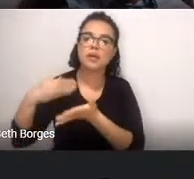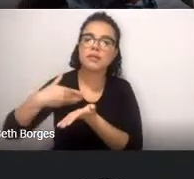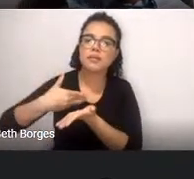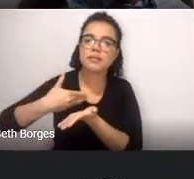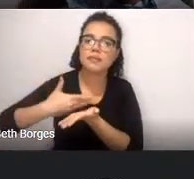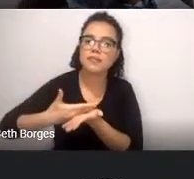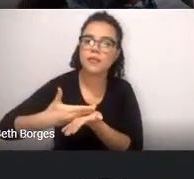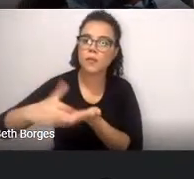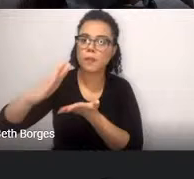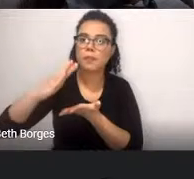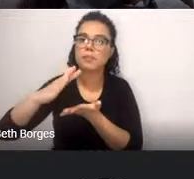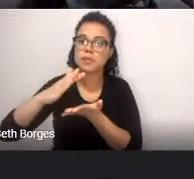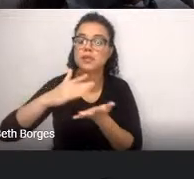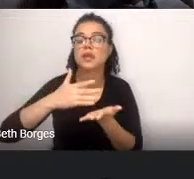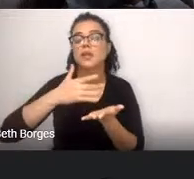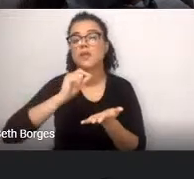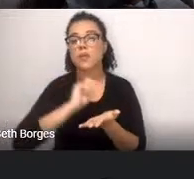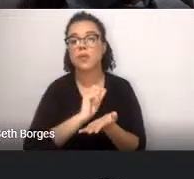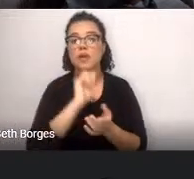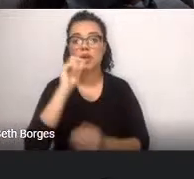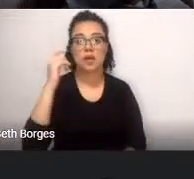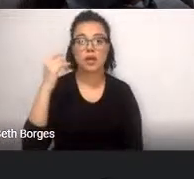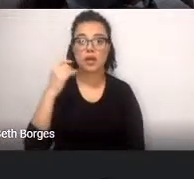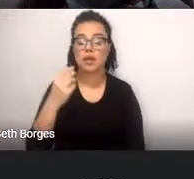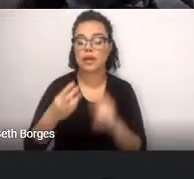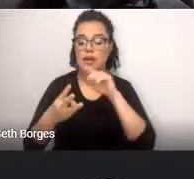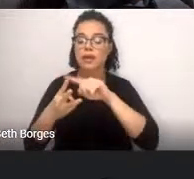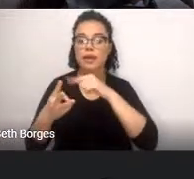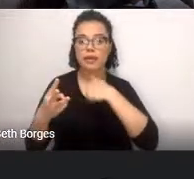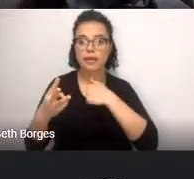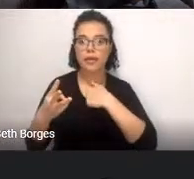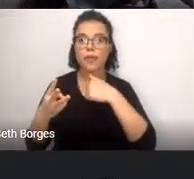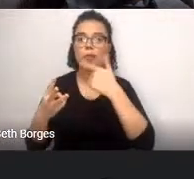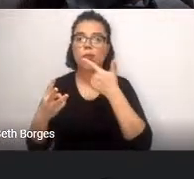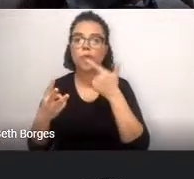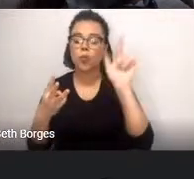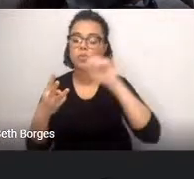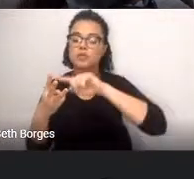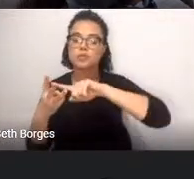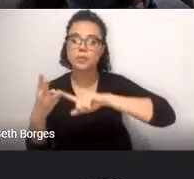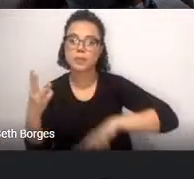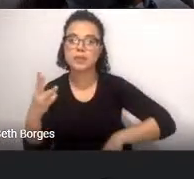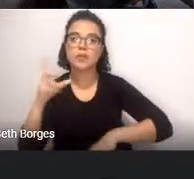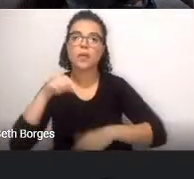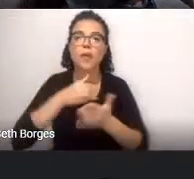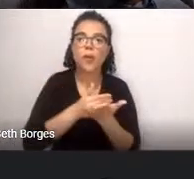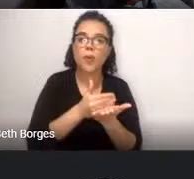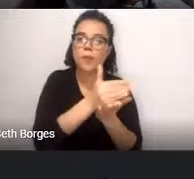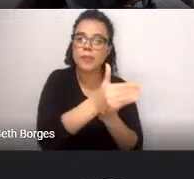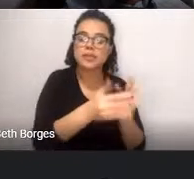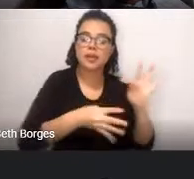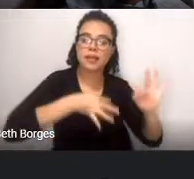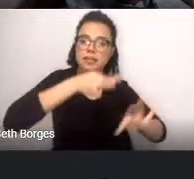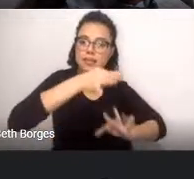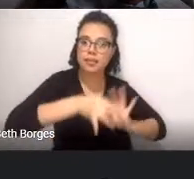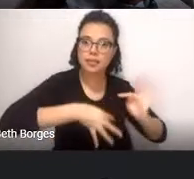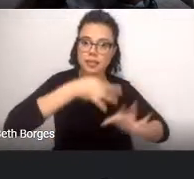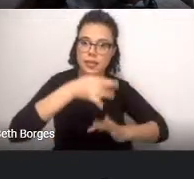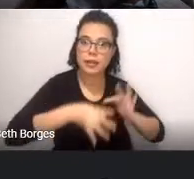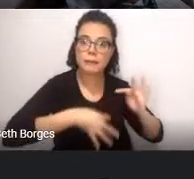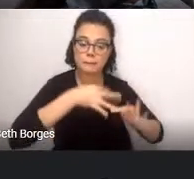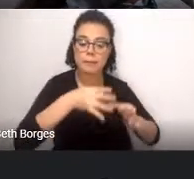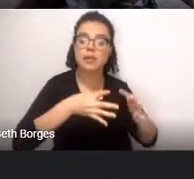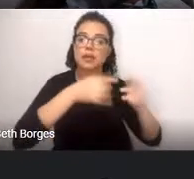hipnose na terapia de esquemas no Brasil. Eu sou uma delas, nós somos três no Brasil, precursores da hipnose na terapia de esquemas. A terapia de